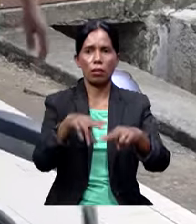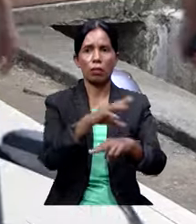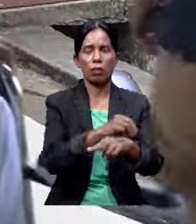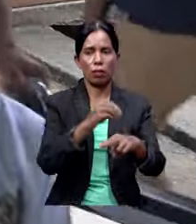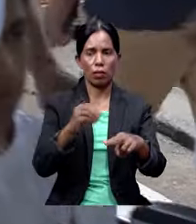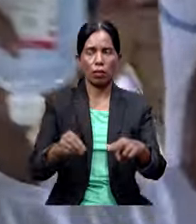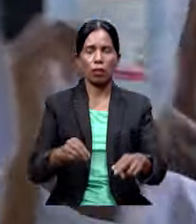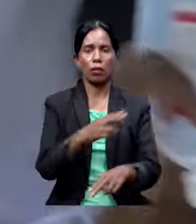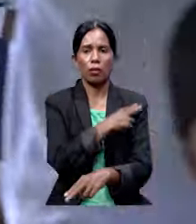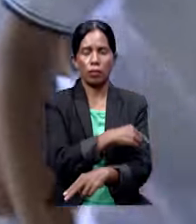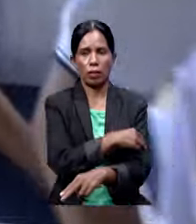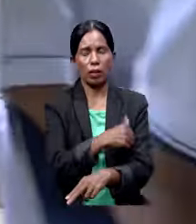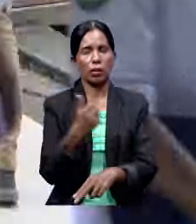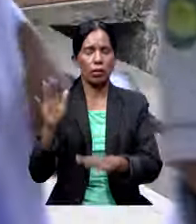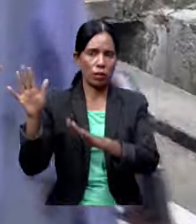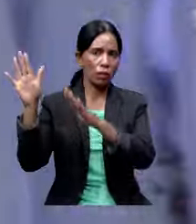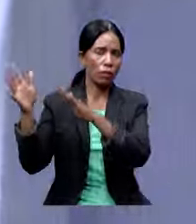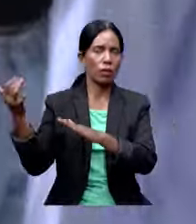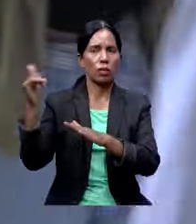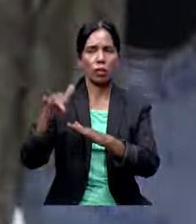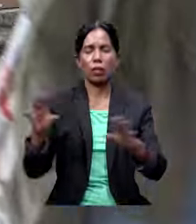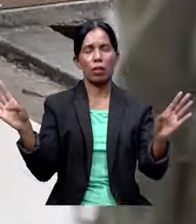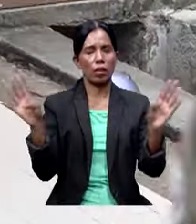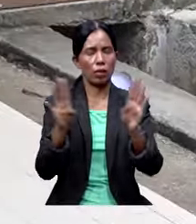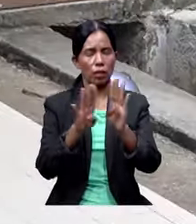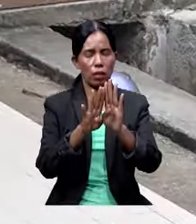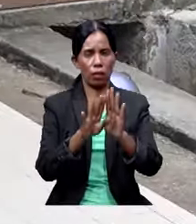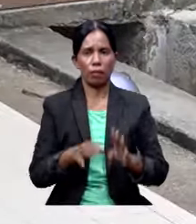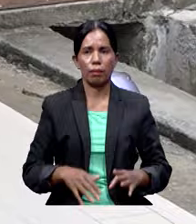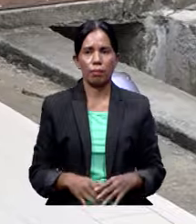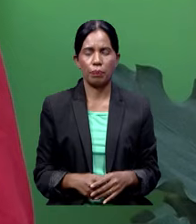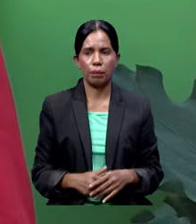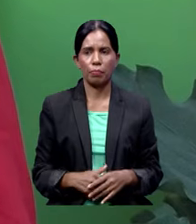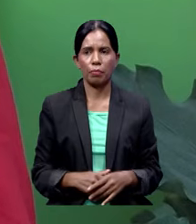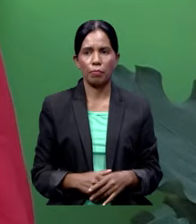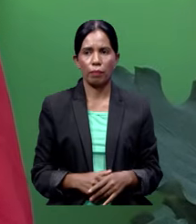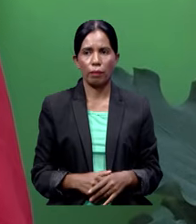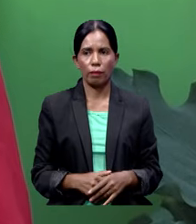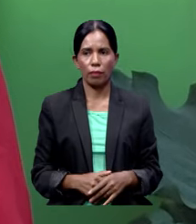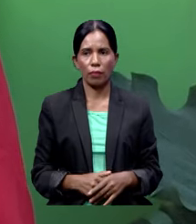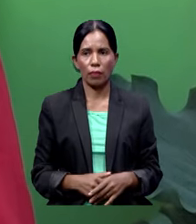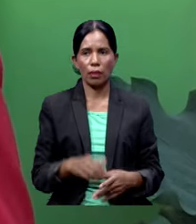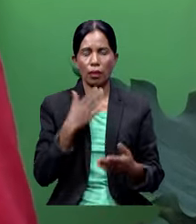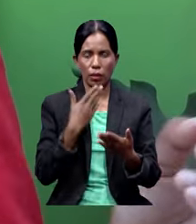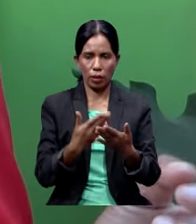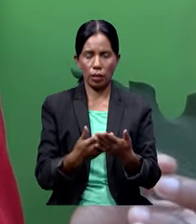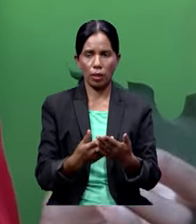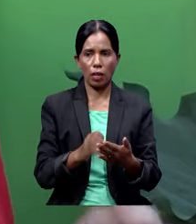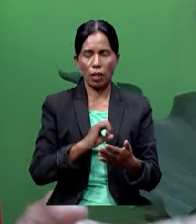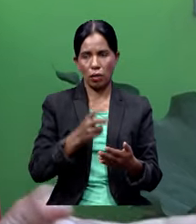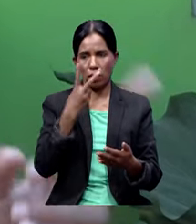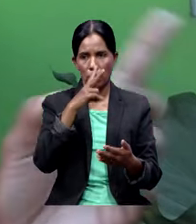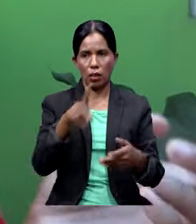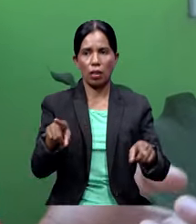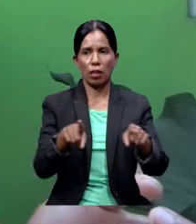enquanto posto saúde e área rural sira balon taka provisório. Diak durante ne hau